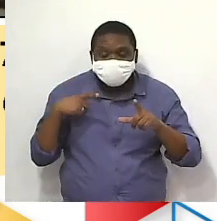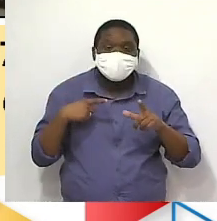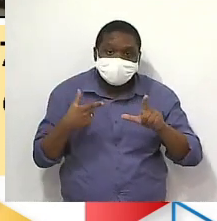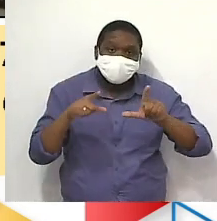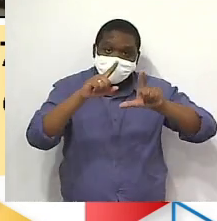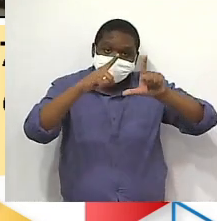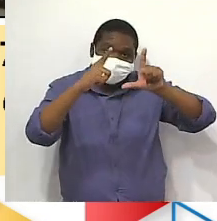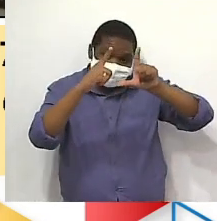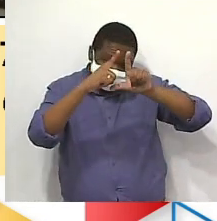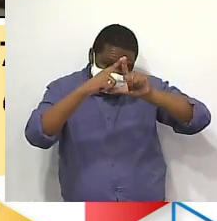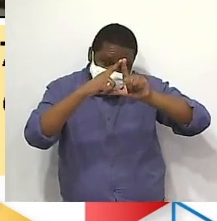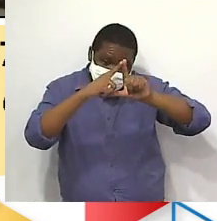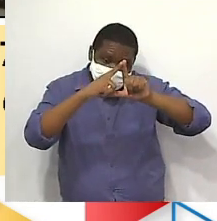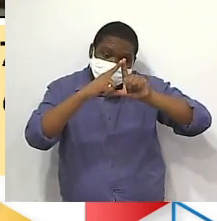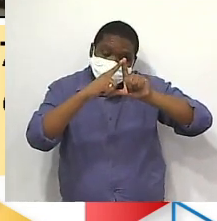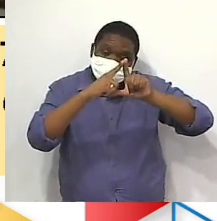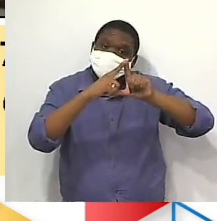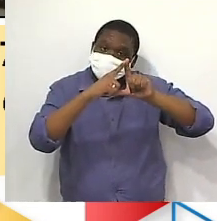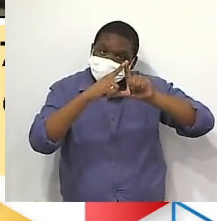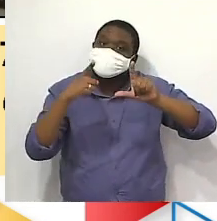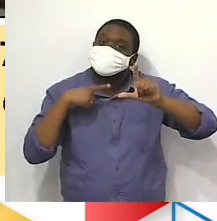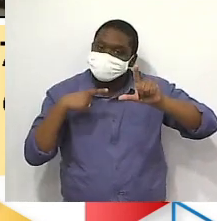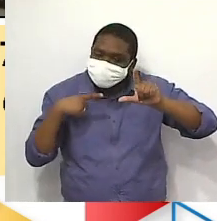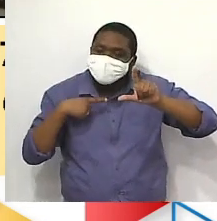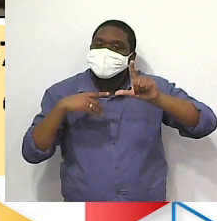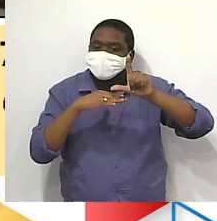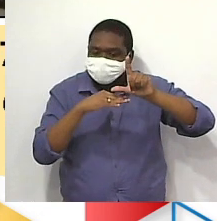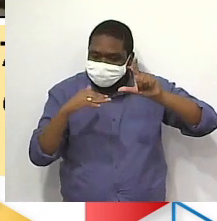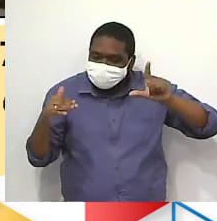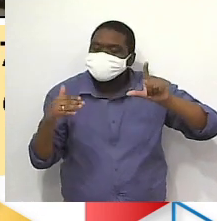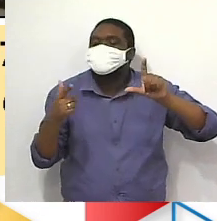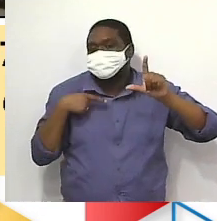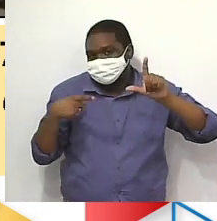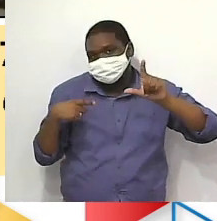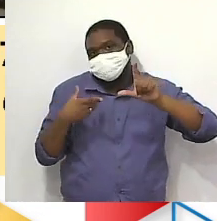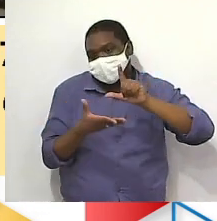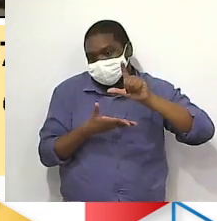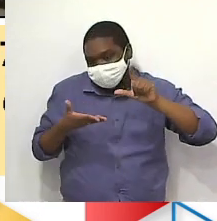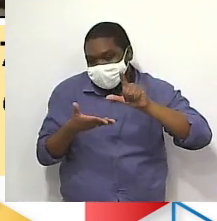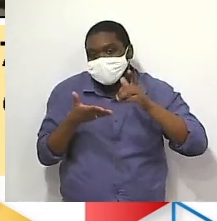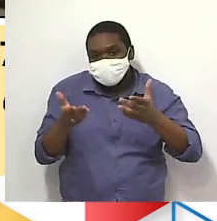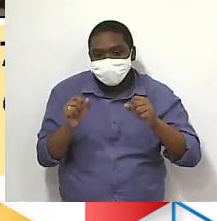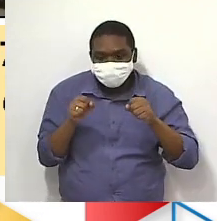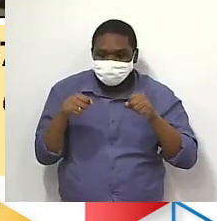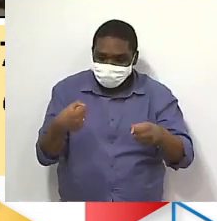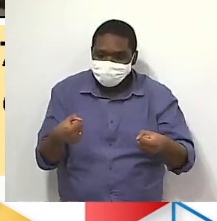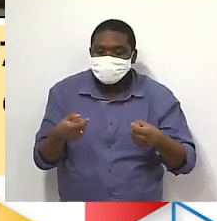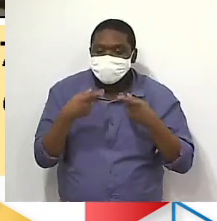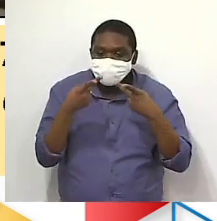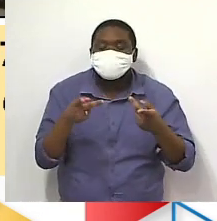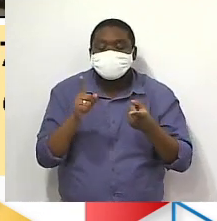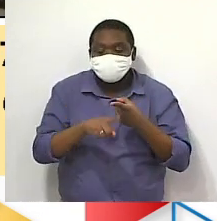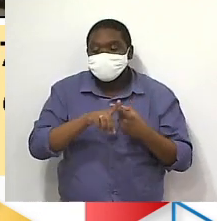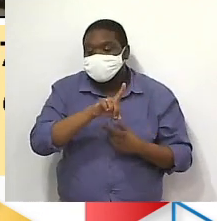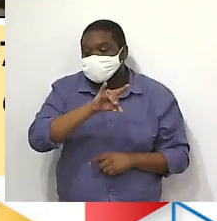Triângulo na base, não tem como. Toda forma triangular dá essa resistência. Já te falei da